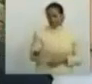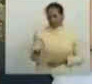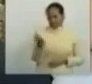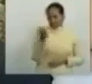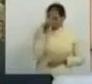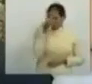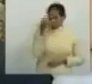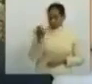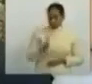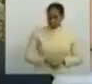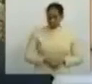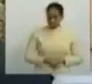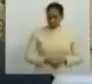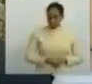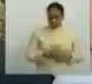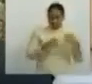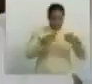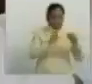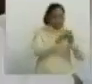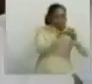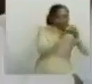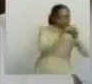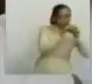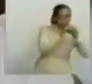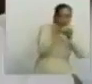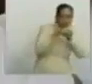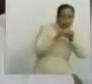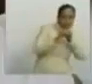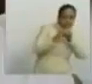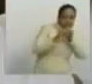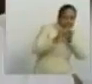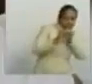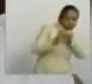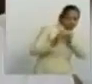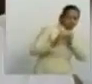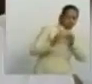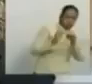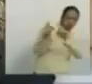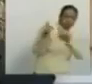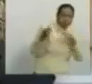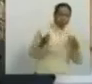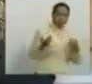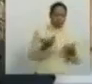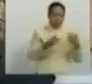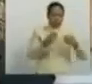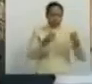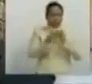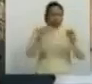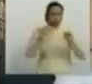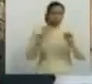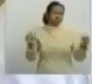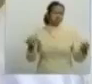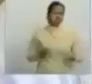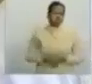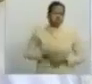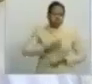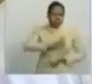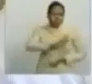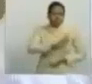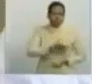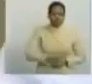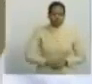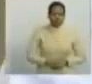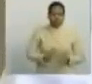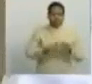e depois se esconderem e depois não se pronunciarem e não se dizerem com medo, mas é fácil